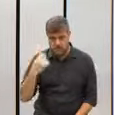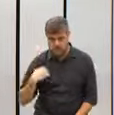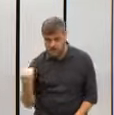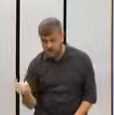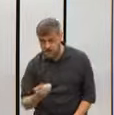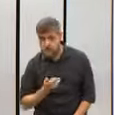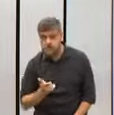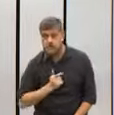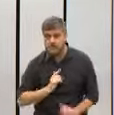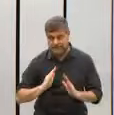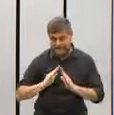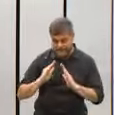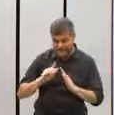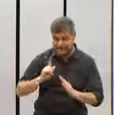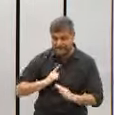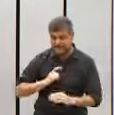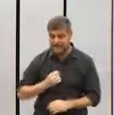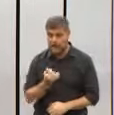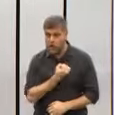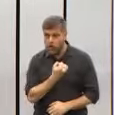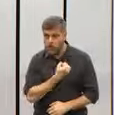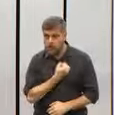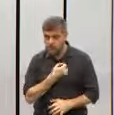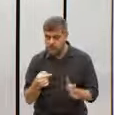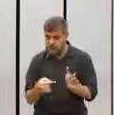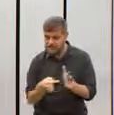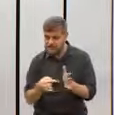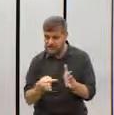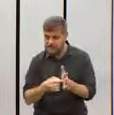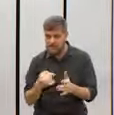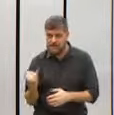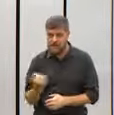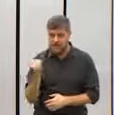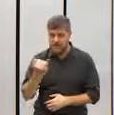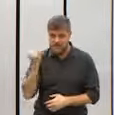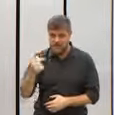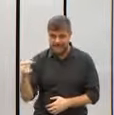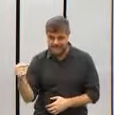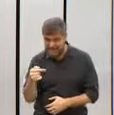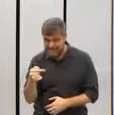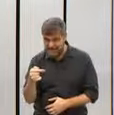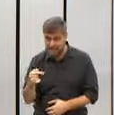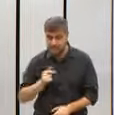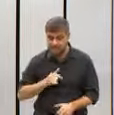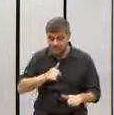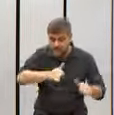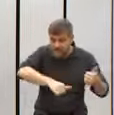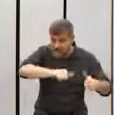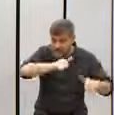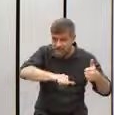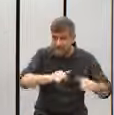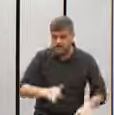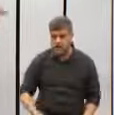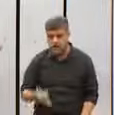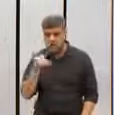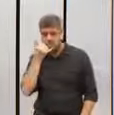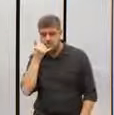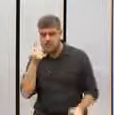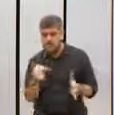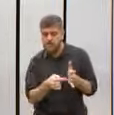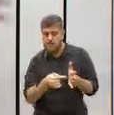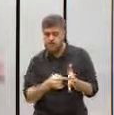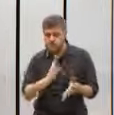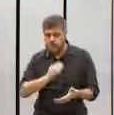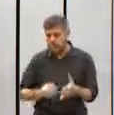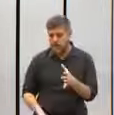gente tenha em casa. Quando se faz uma denúncia, é importante salientar que ela é analisada, não é assim, ó, eu fiz a denúncia, no outro dia